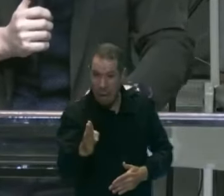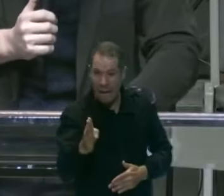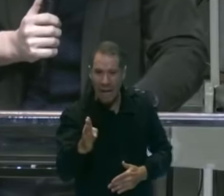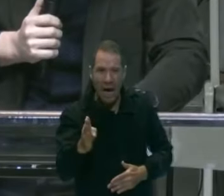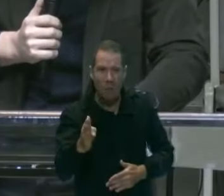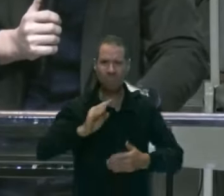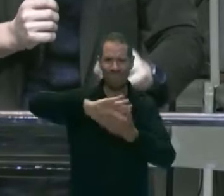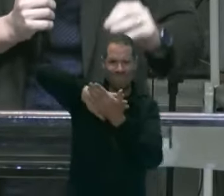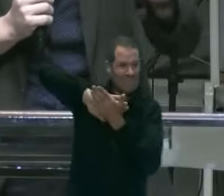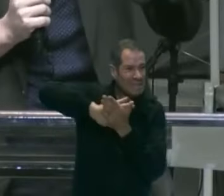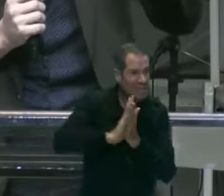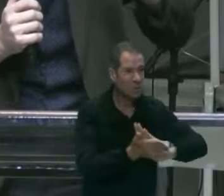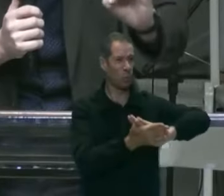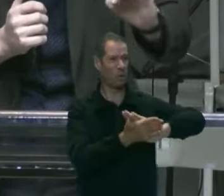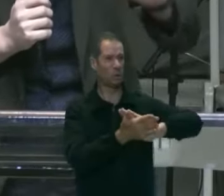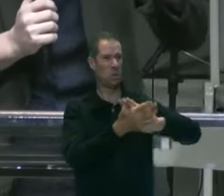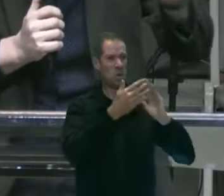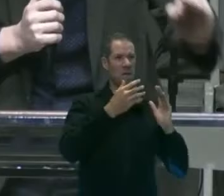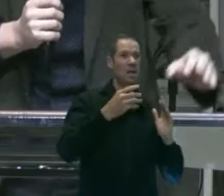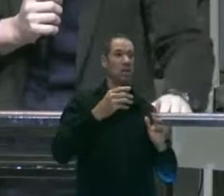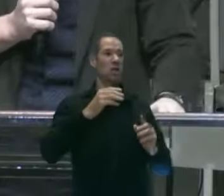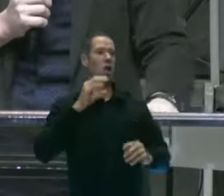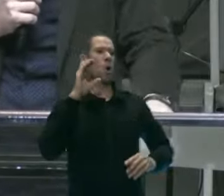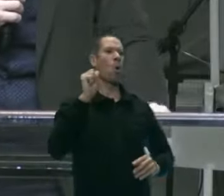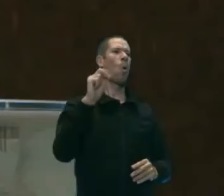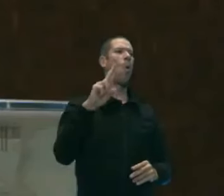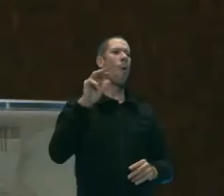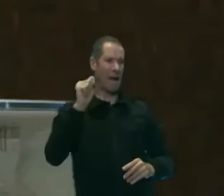foram destruídos na rebelião de Corá.